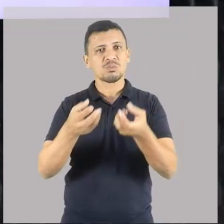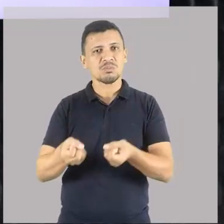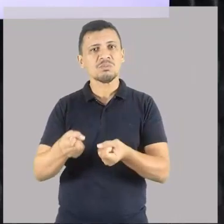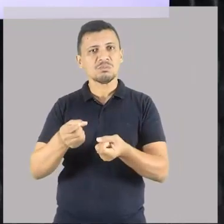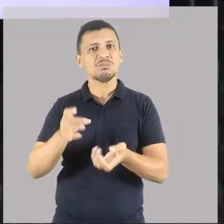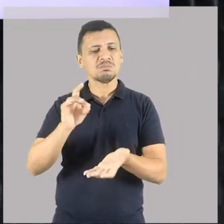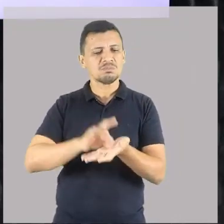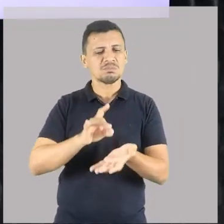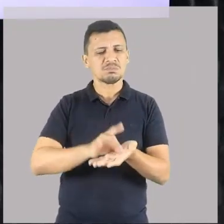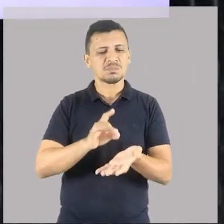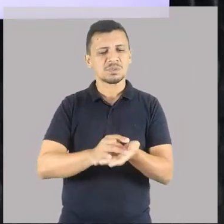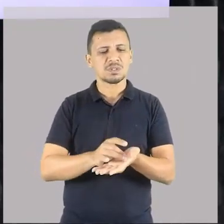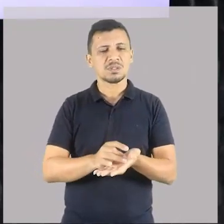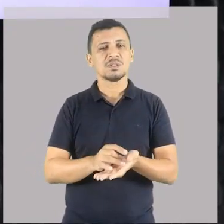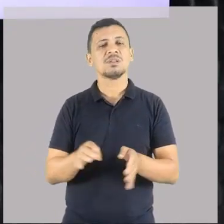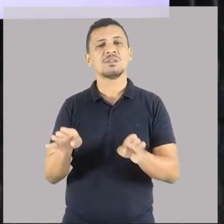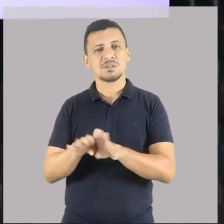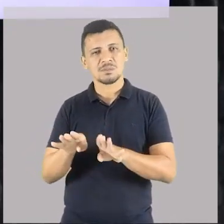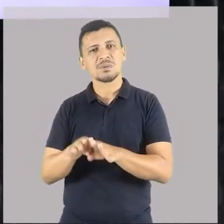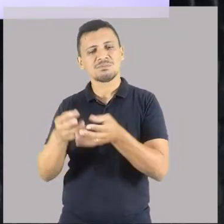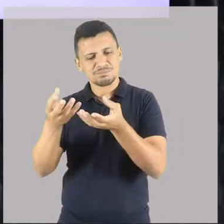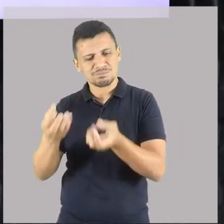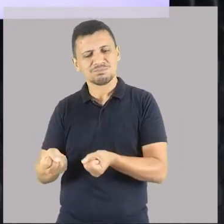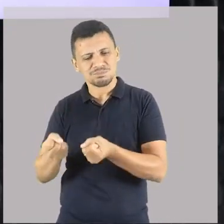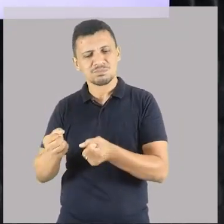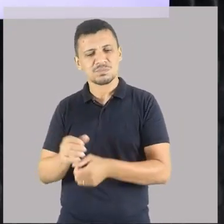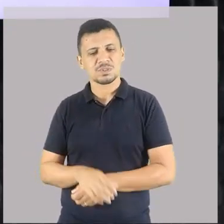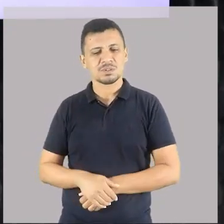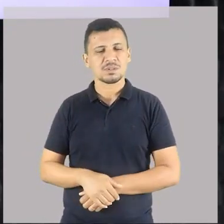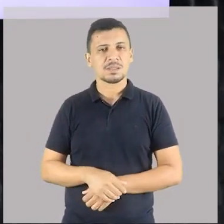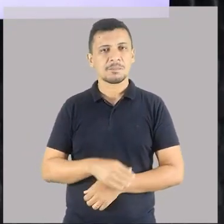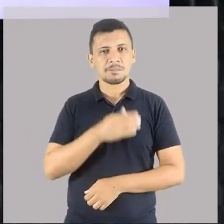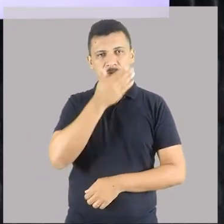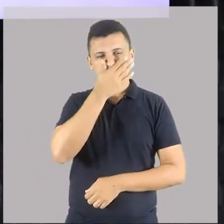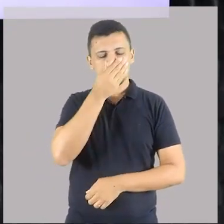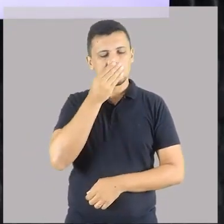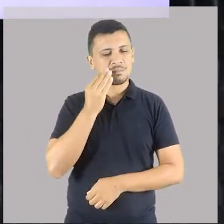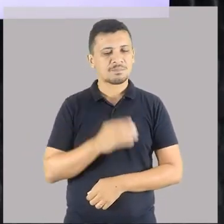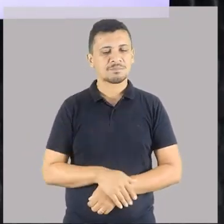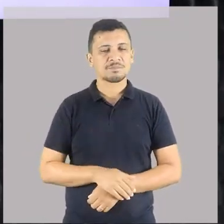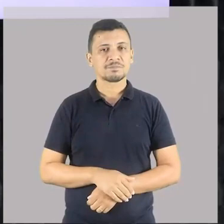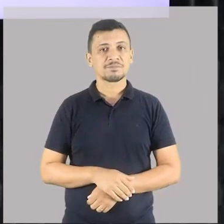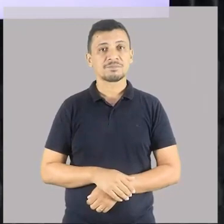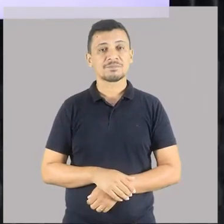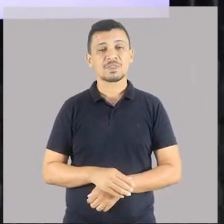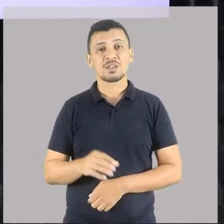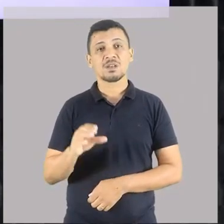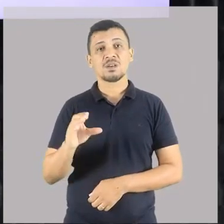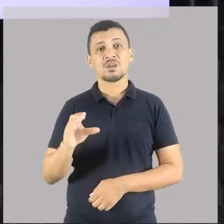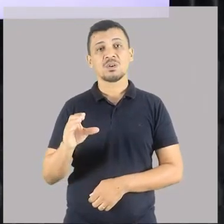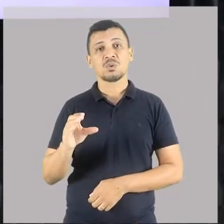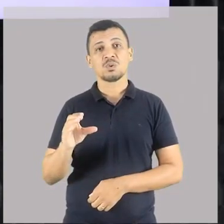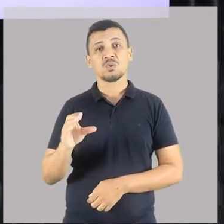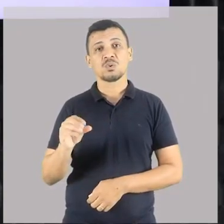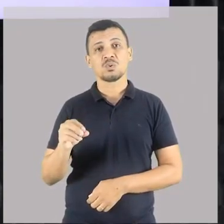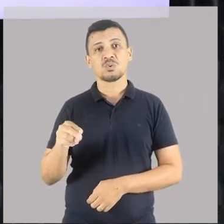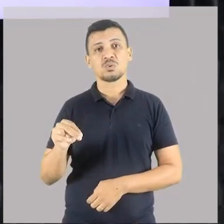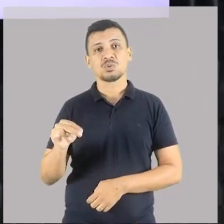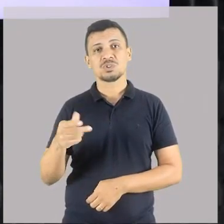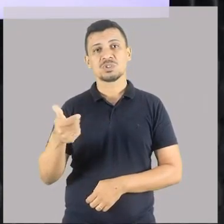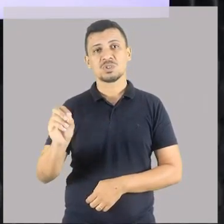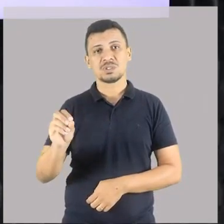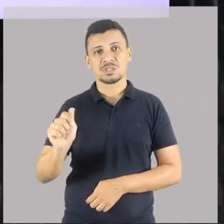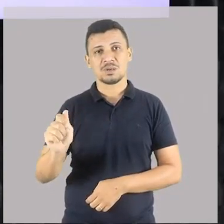primeira é concessiva. A segunda é concessiva? Também. O conquanto é concessivo. A terceira foi o que eu disse que poderia